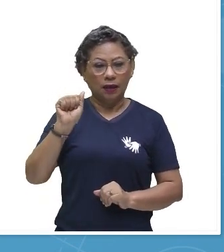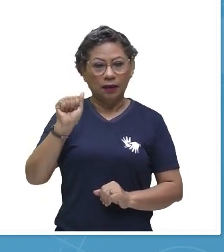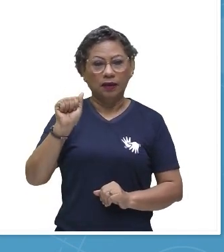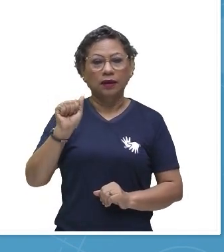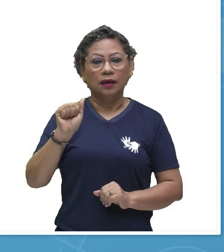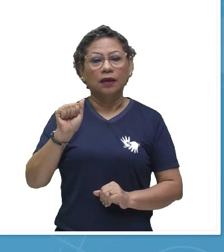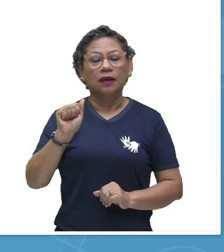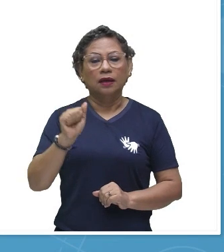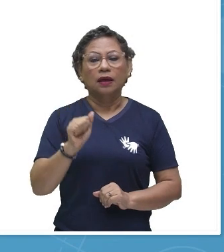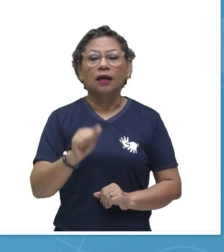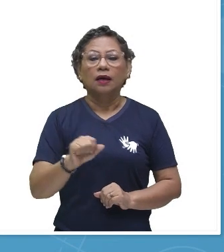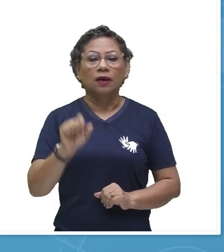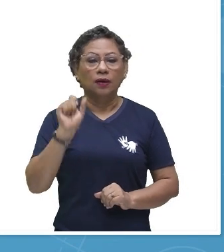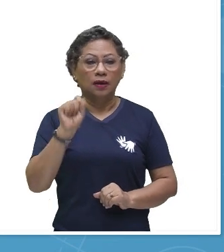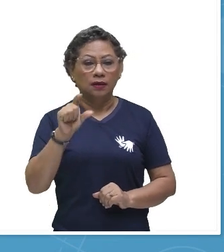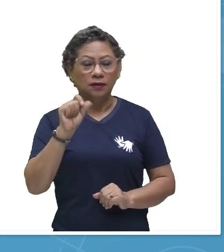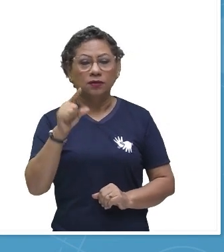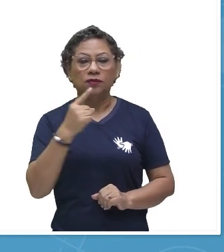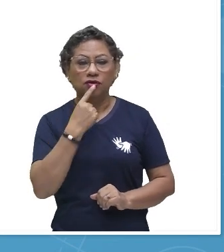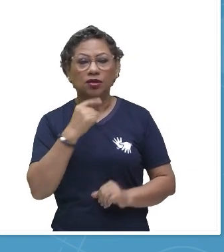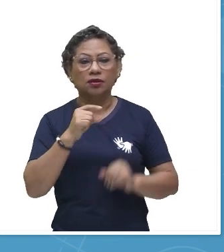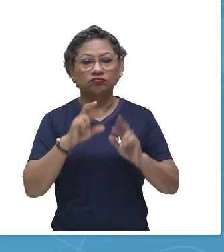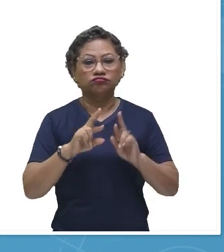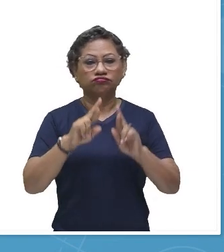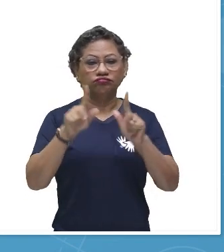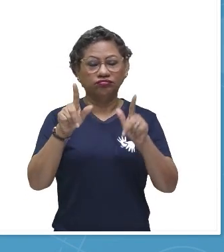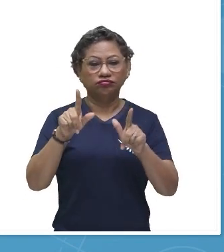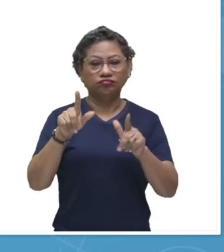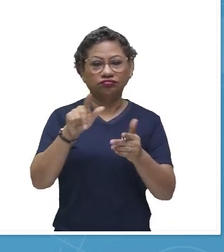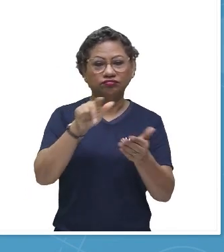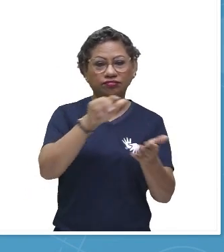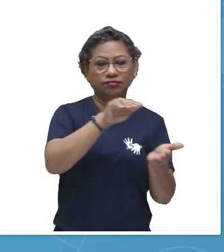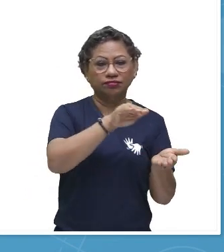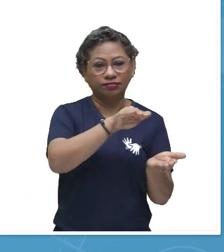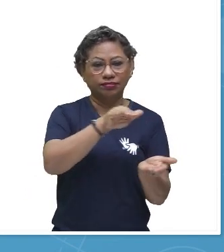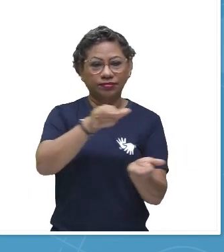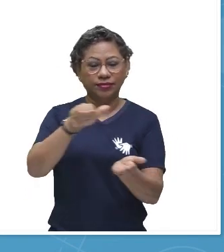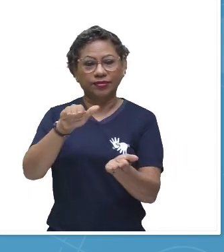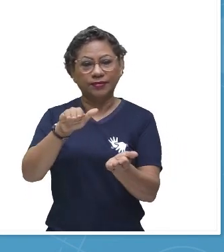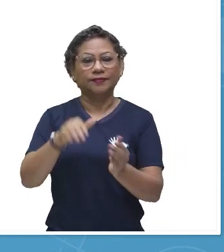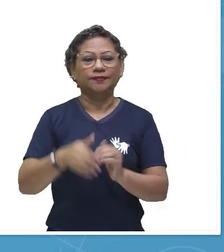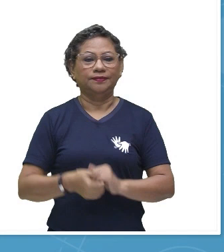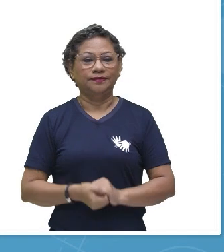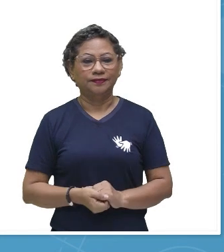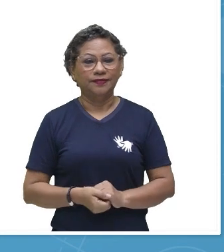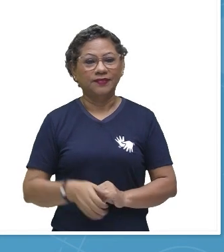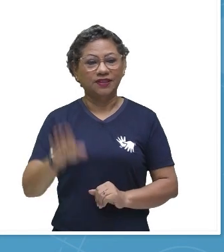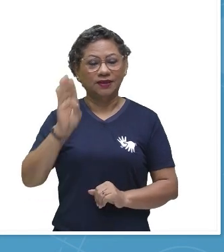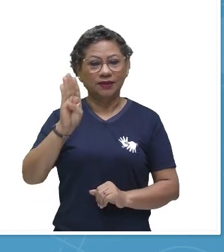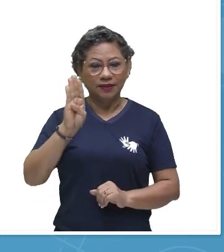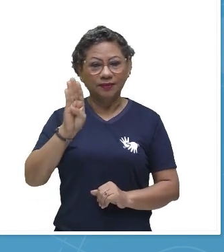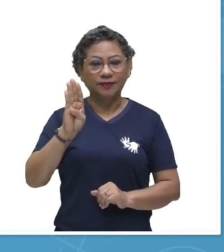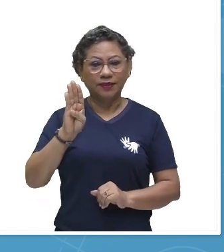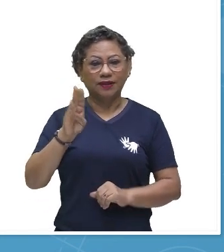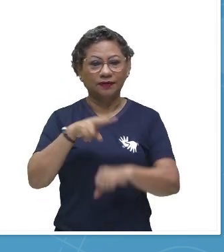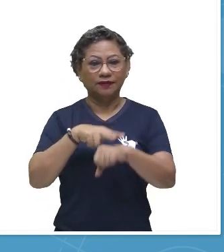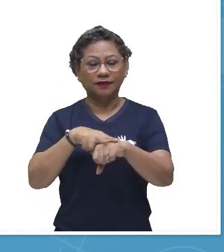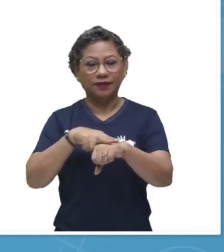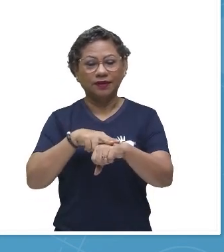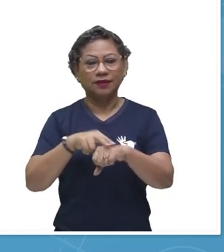retas reversas. E no item B, as retas verde e azul no mesmo plano, por isso são